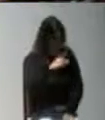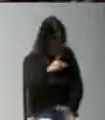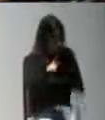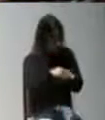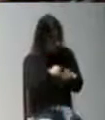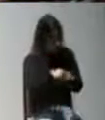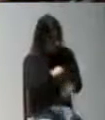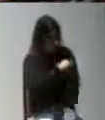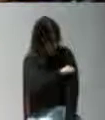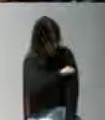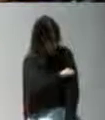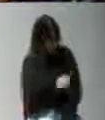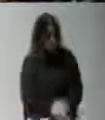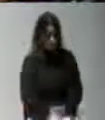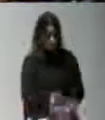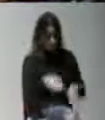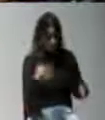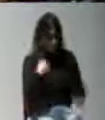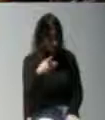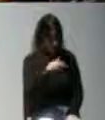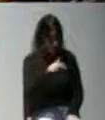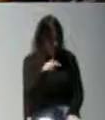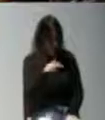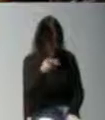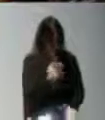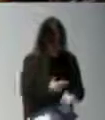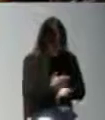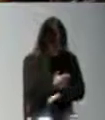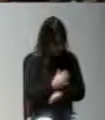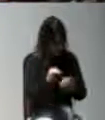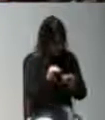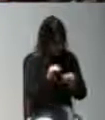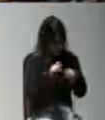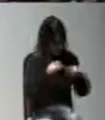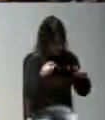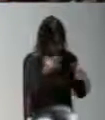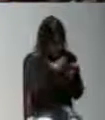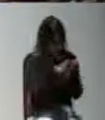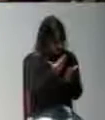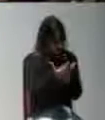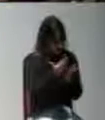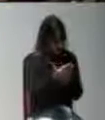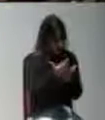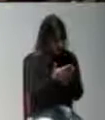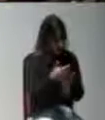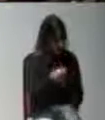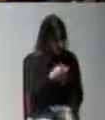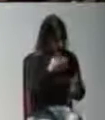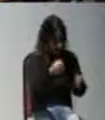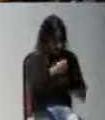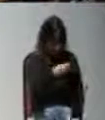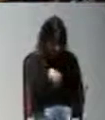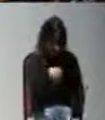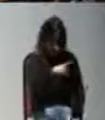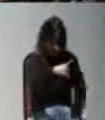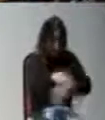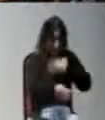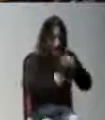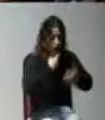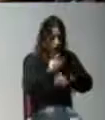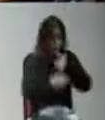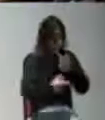estudantes. Quando uma professora entra na sala de aula, dá voz ao sujeito fragmentado,